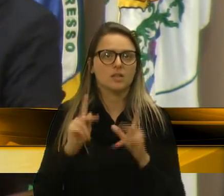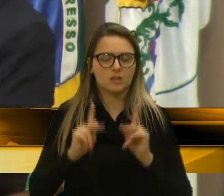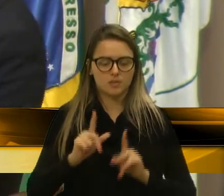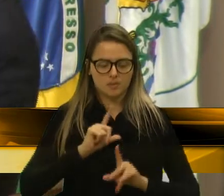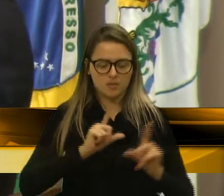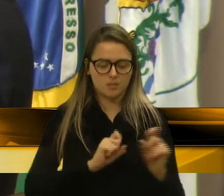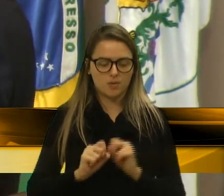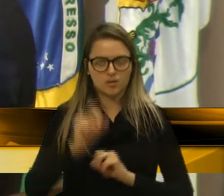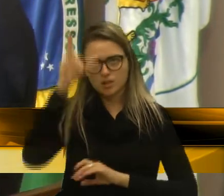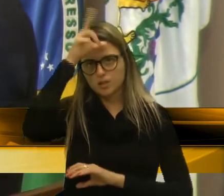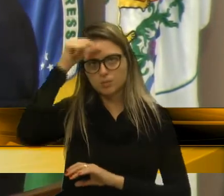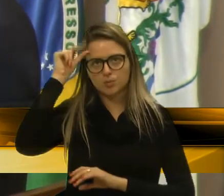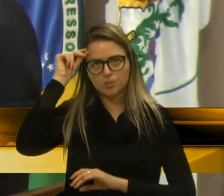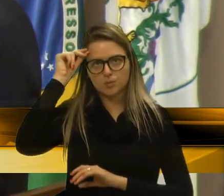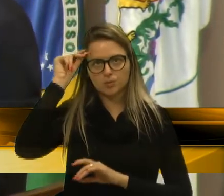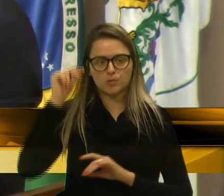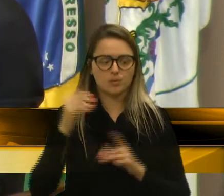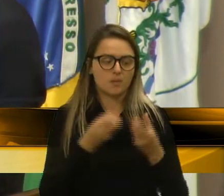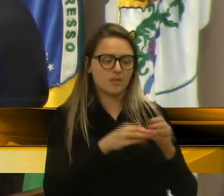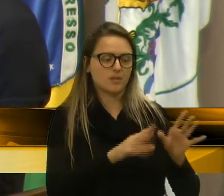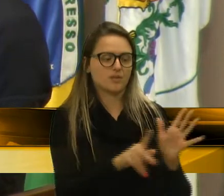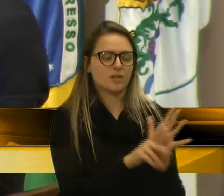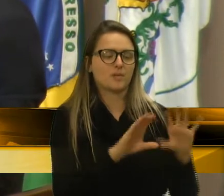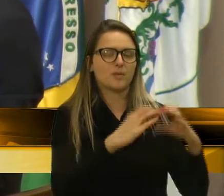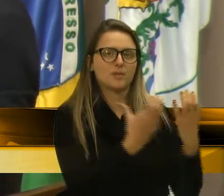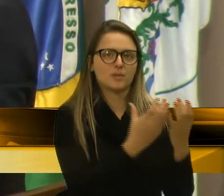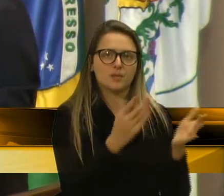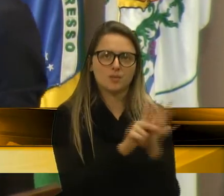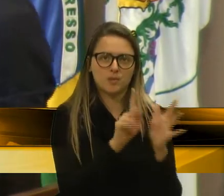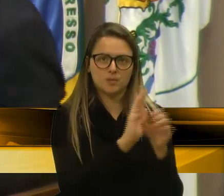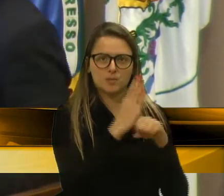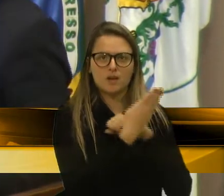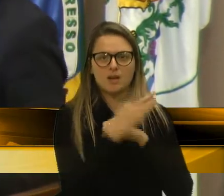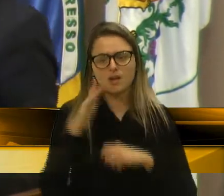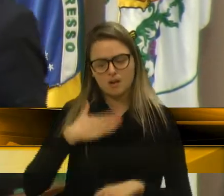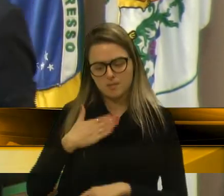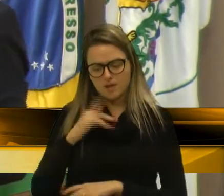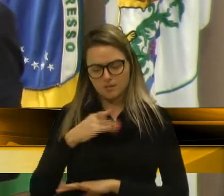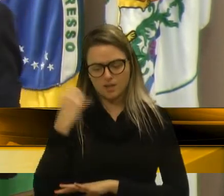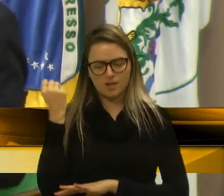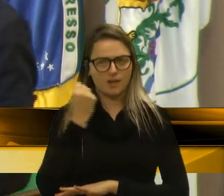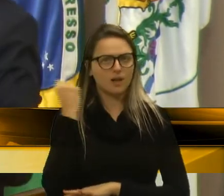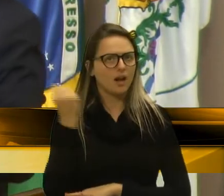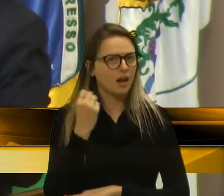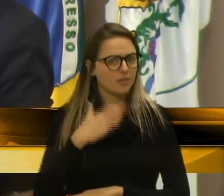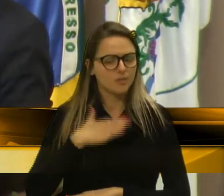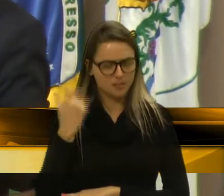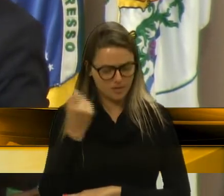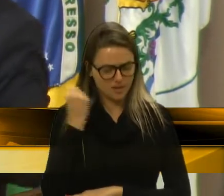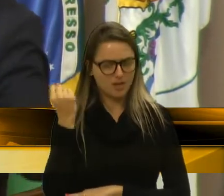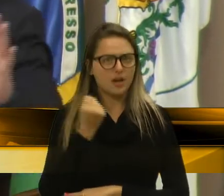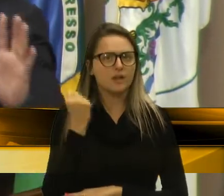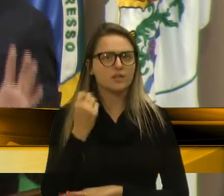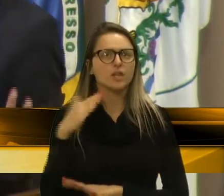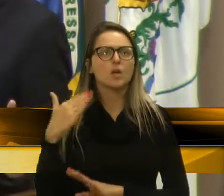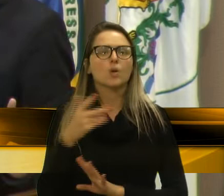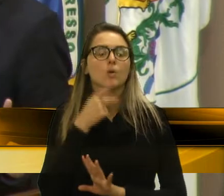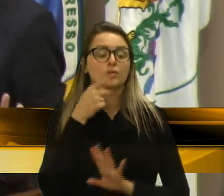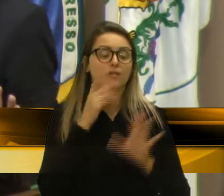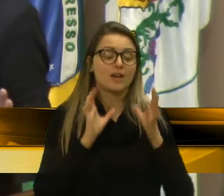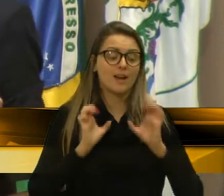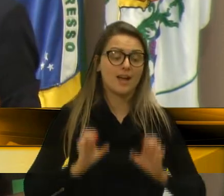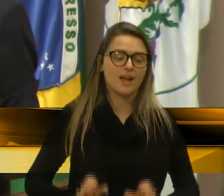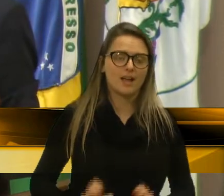para atentar contra a sua própria comunidade. Isso, para mim, é grave. É grave quando nós falamos do ponto de vista da ética